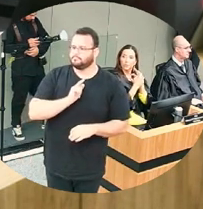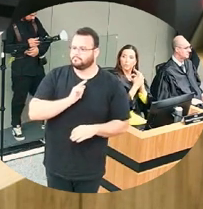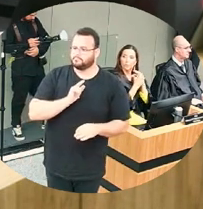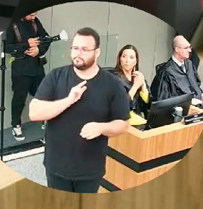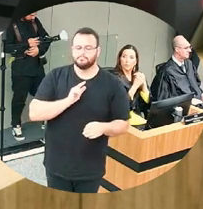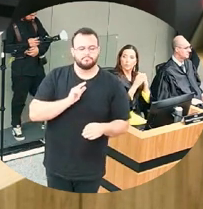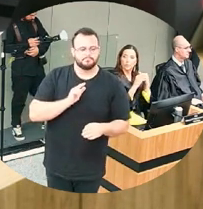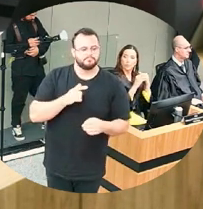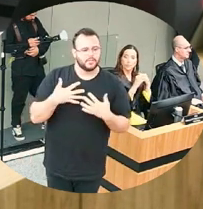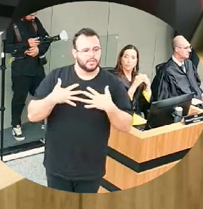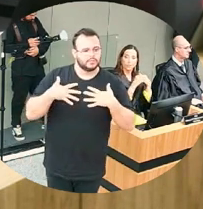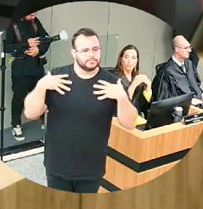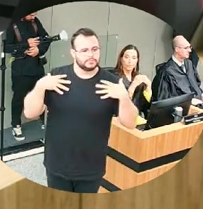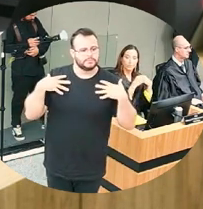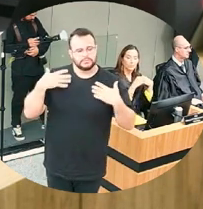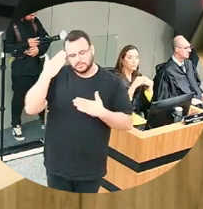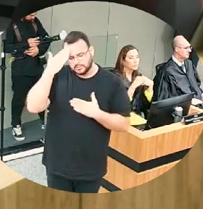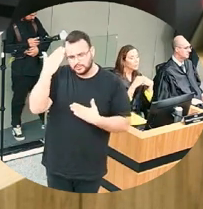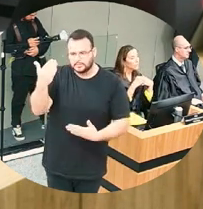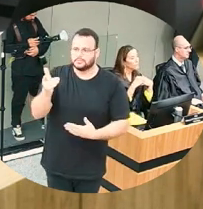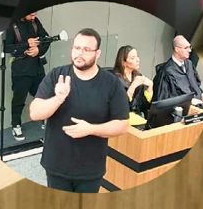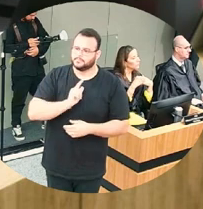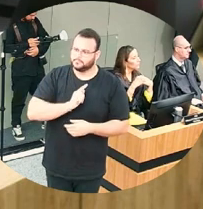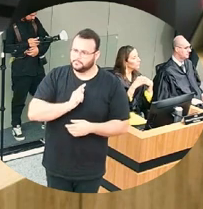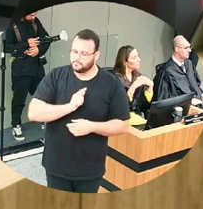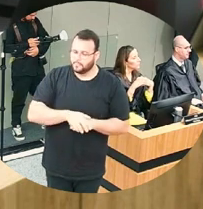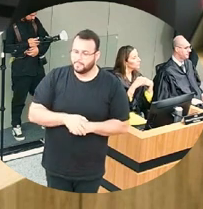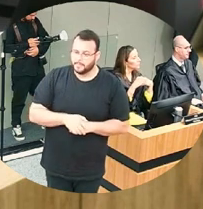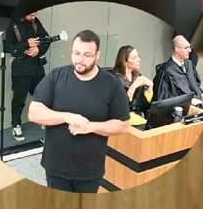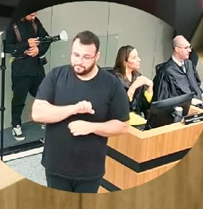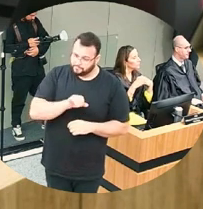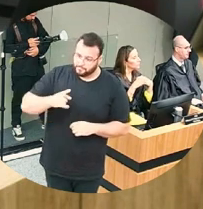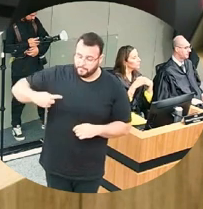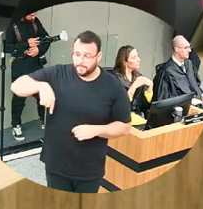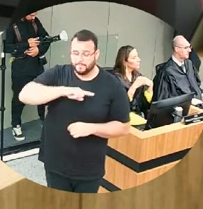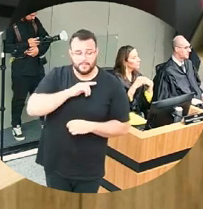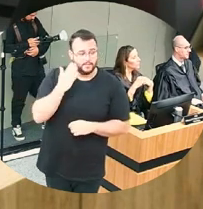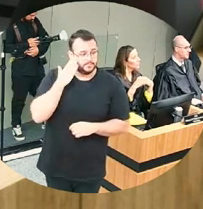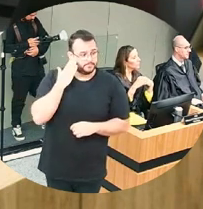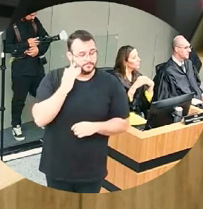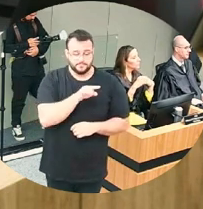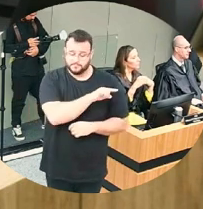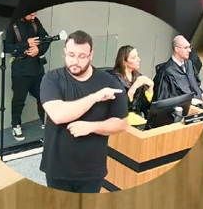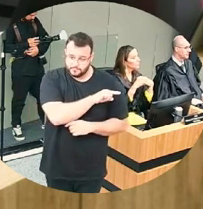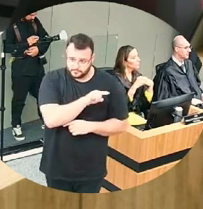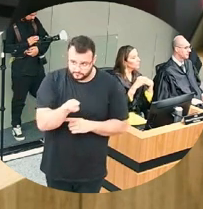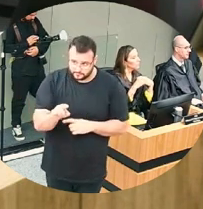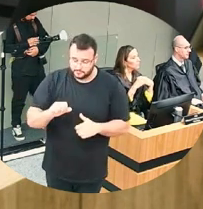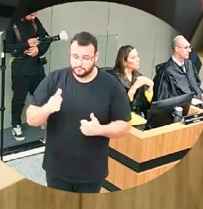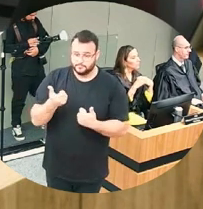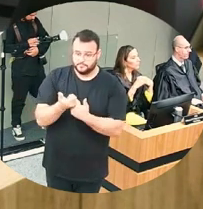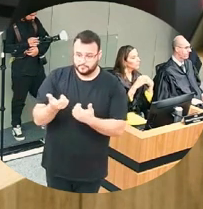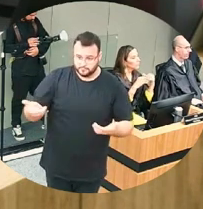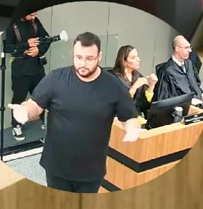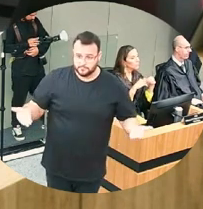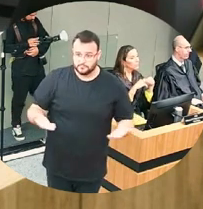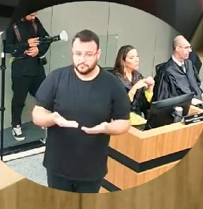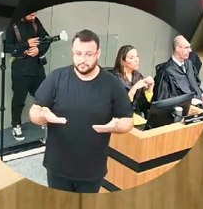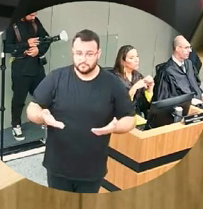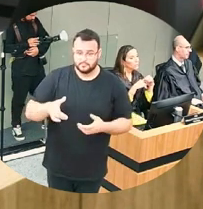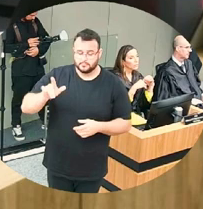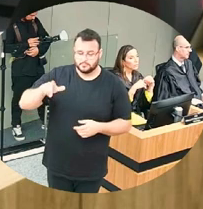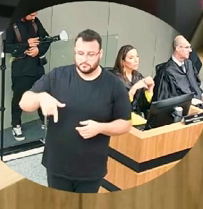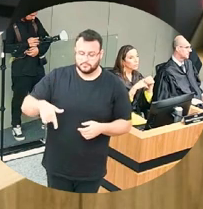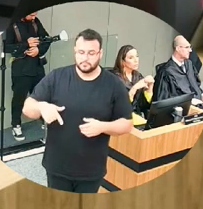orgulhar e também agradecer embora saibamos que os cargos que vossas excelências estão assumindo